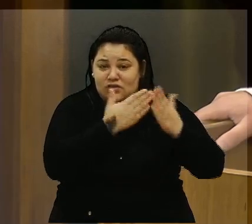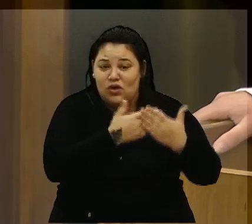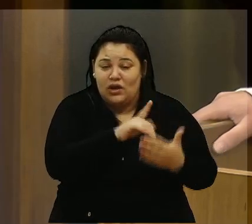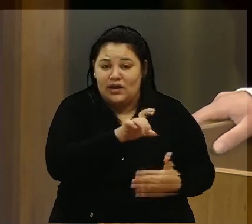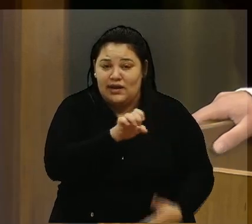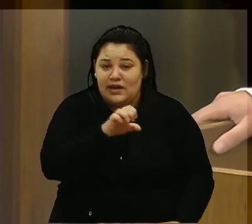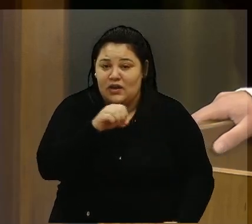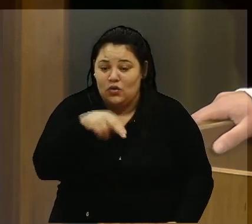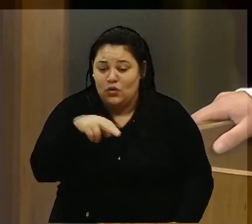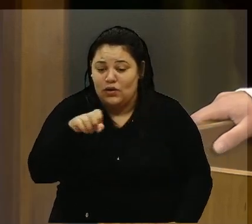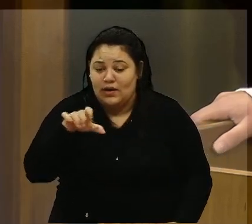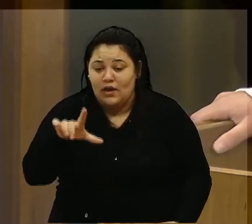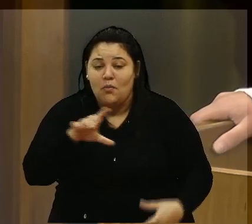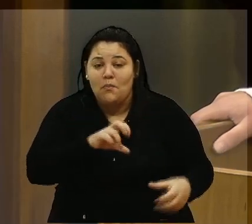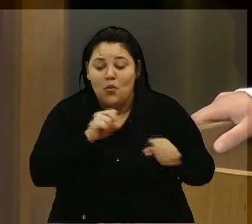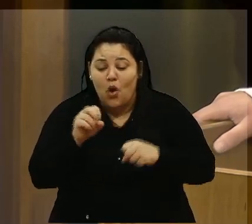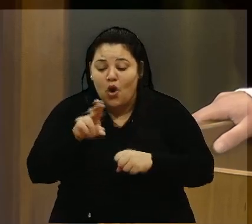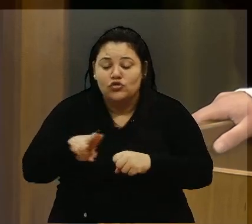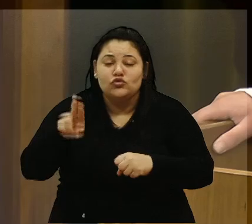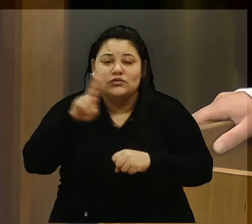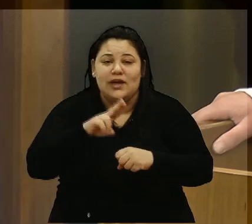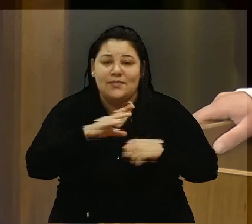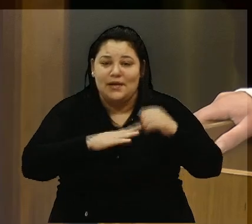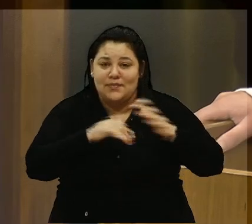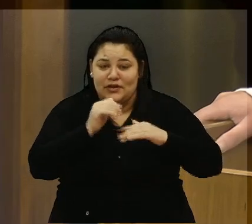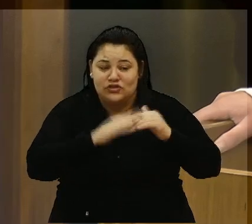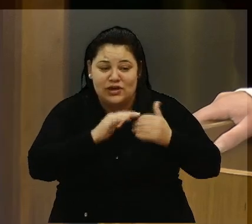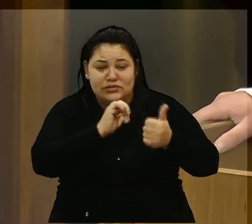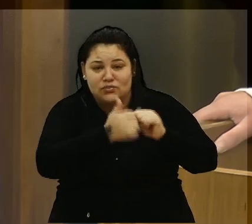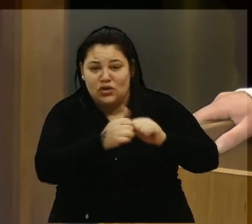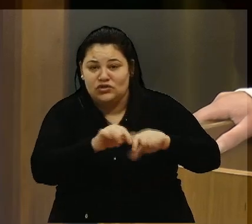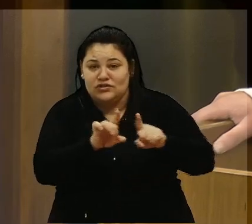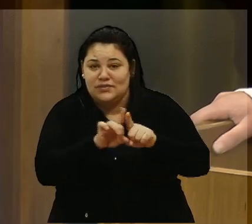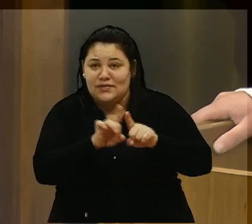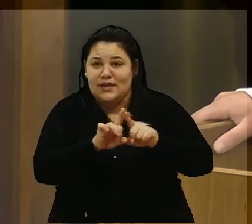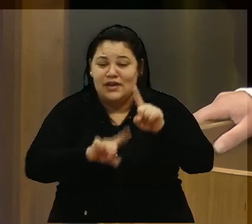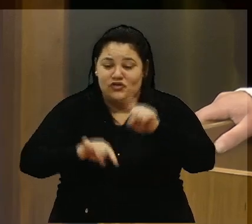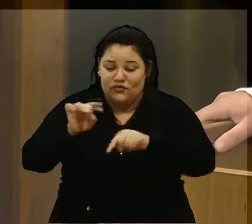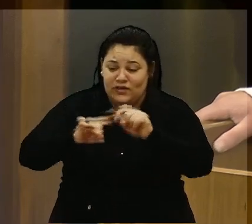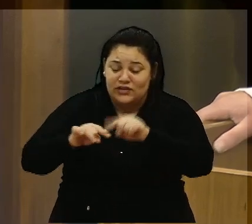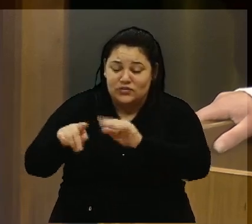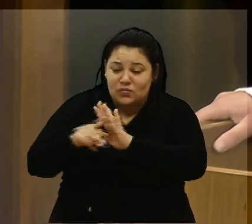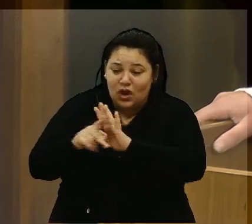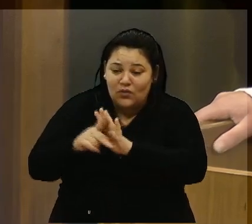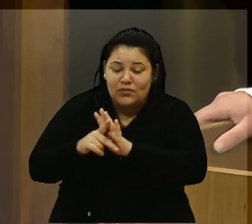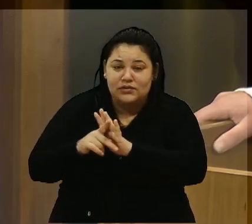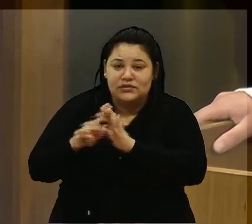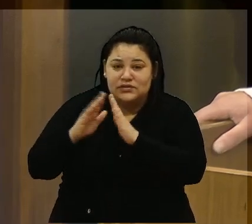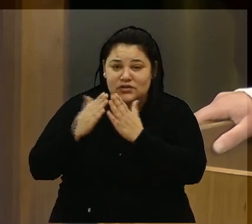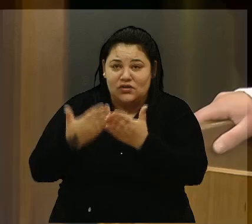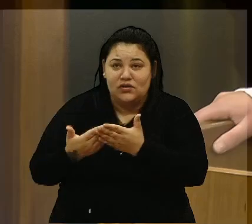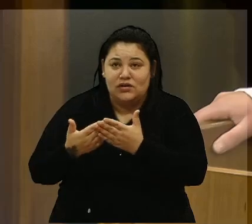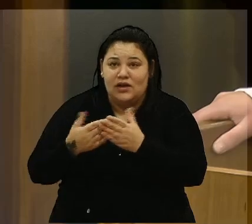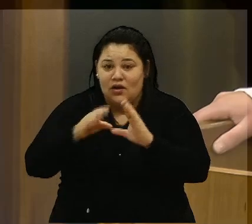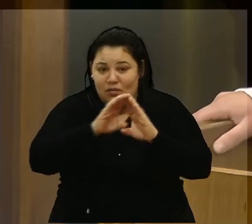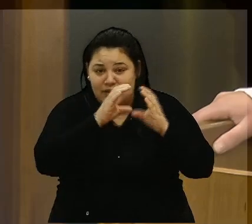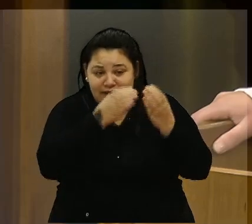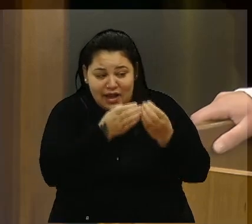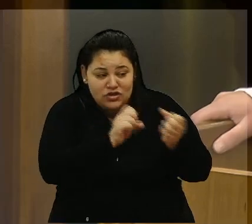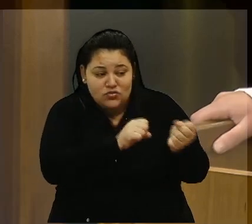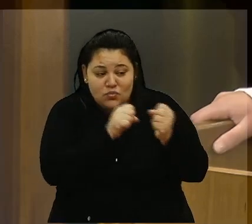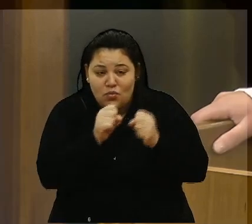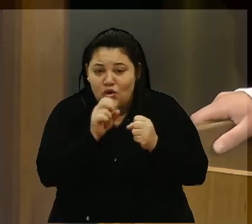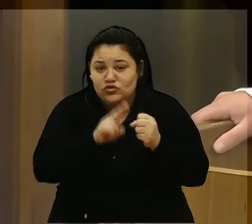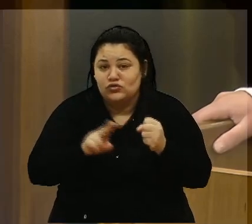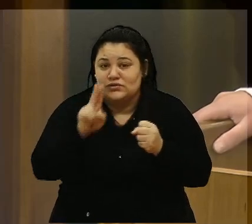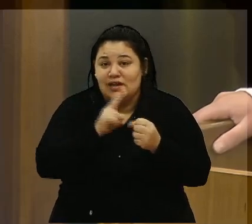se utilizar desse ginásio para a prática de esporte, para atividades da escola, e reforço, a comunidade poderá utilizar esse